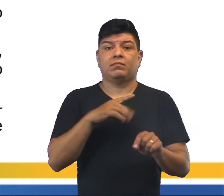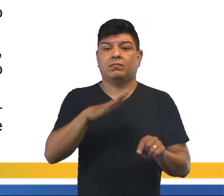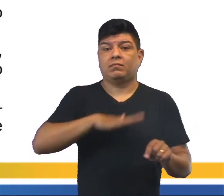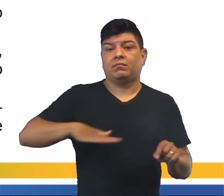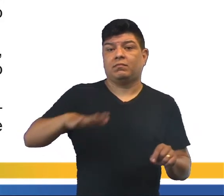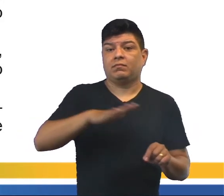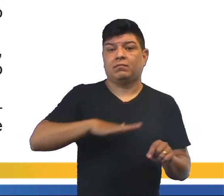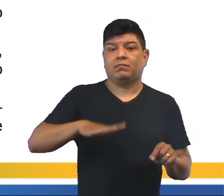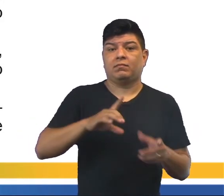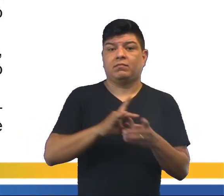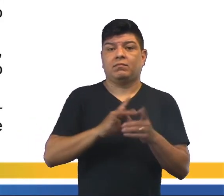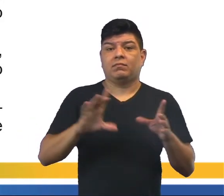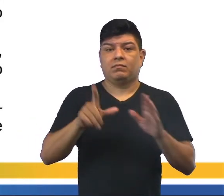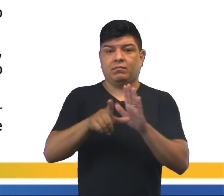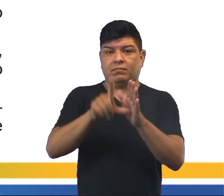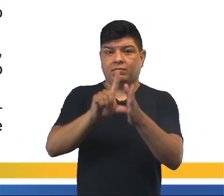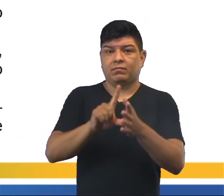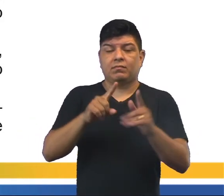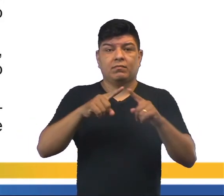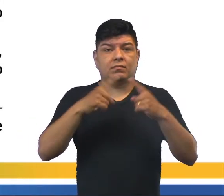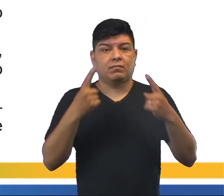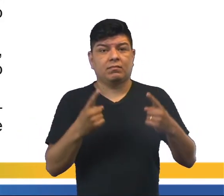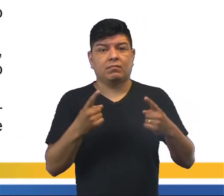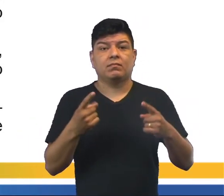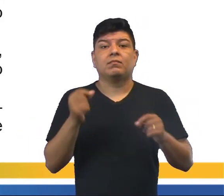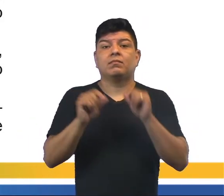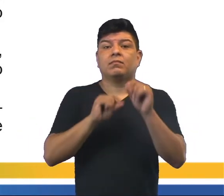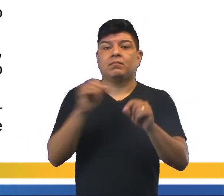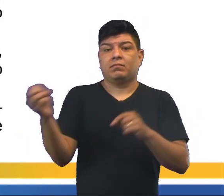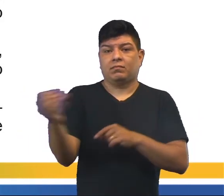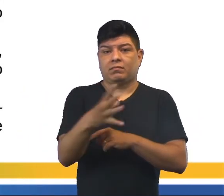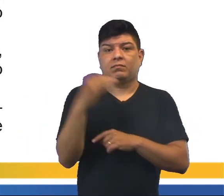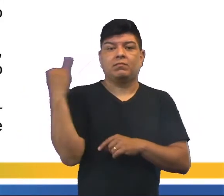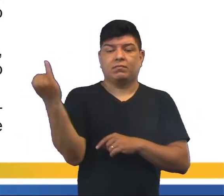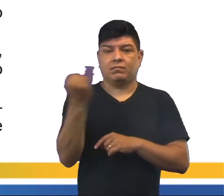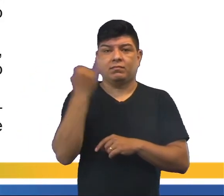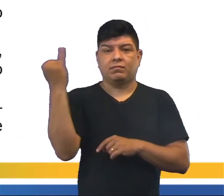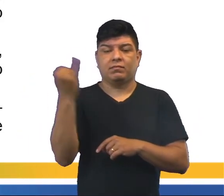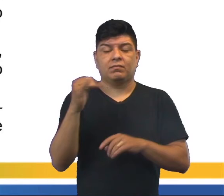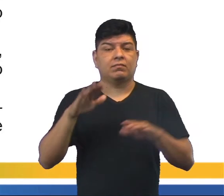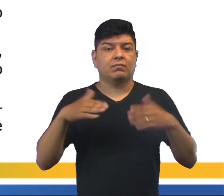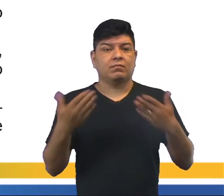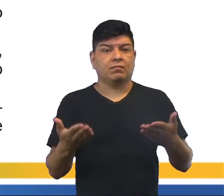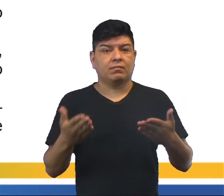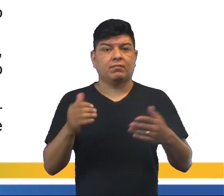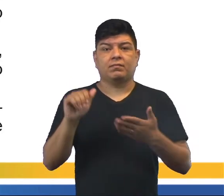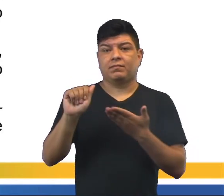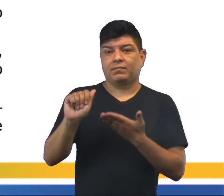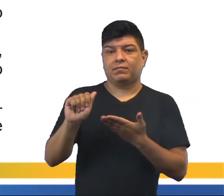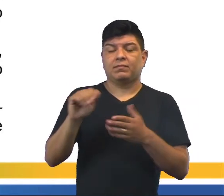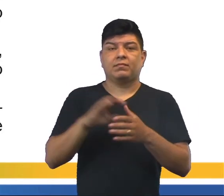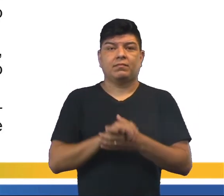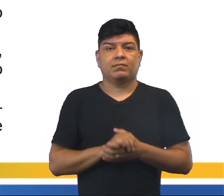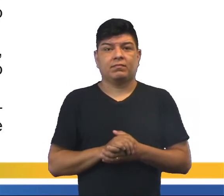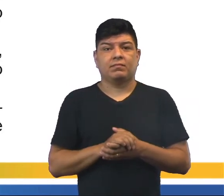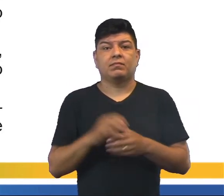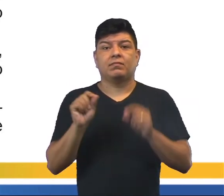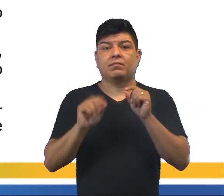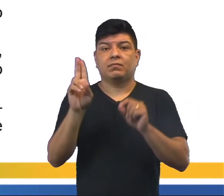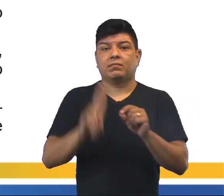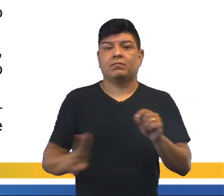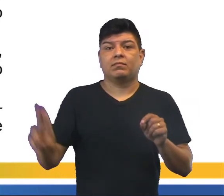e democrática da anterior, mas incorporou novidades importantes. Entre elas, letra A